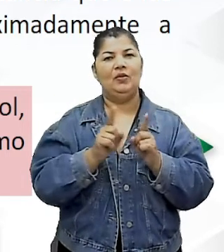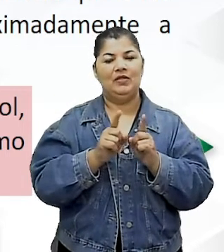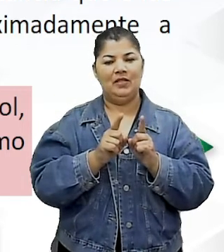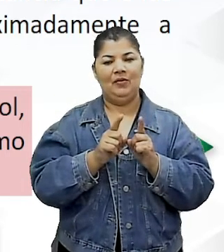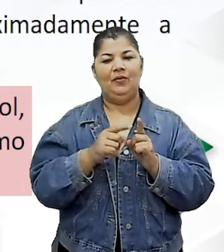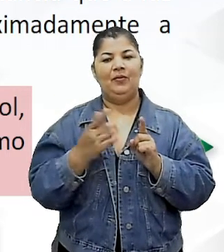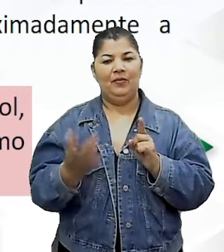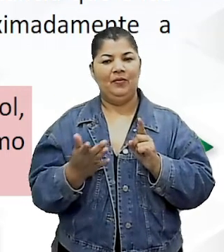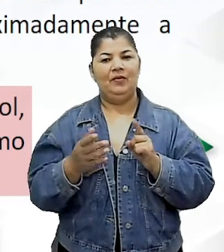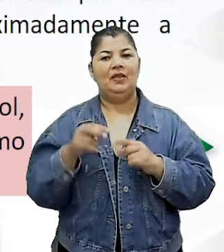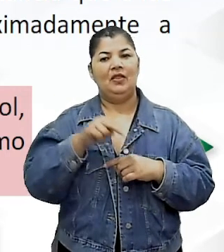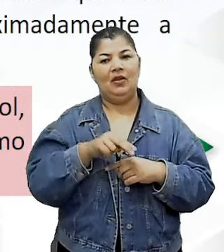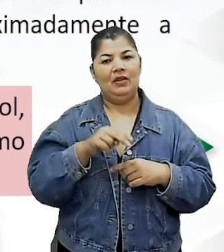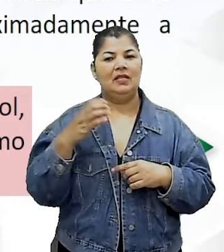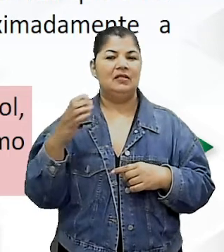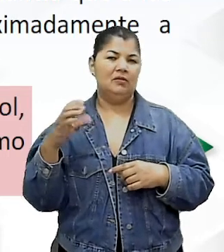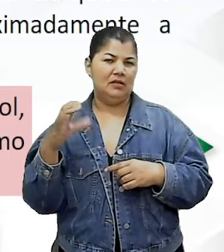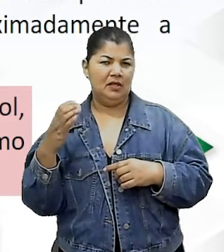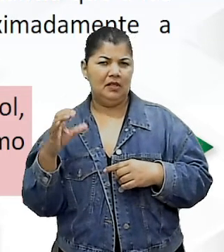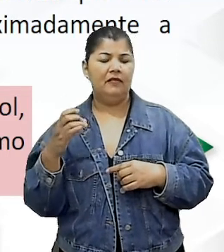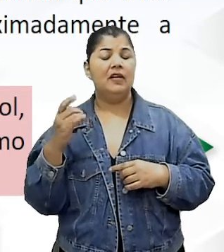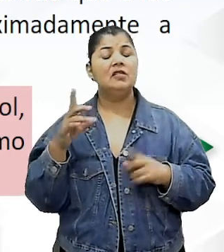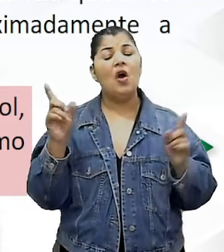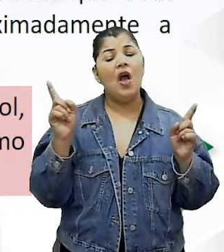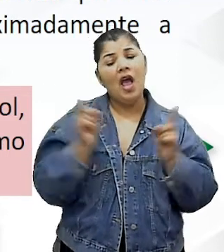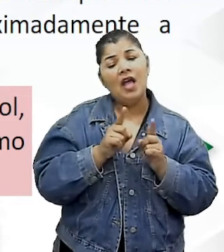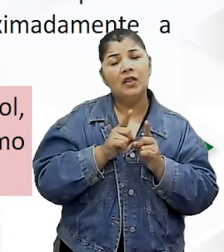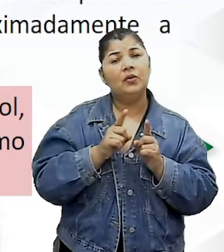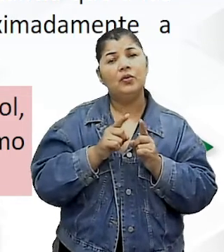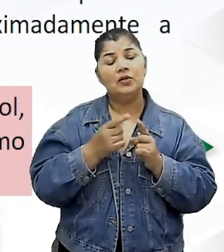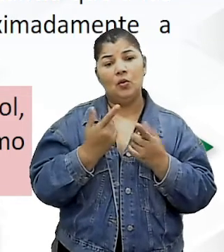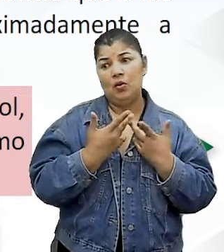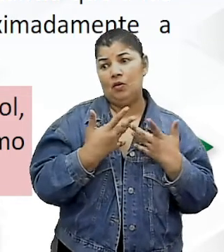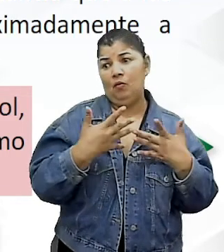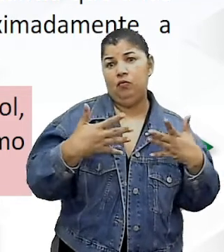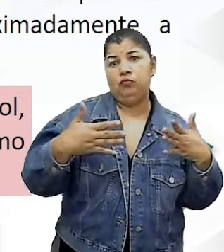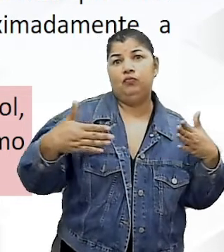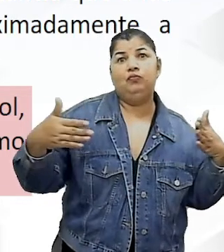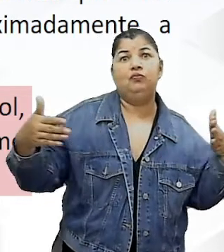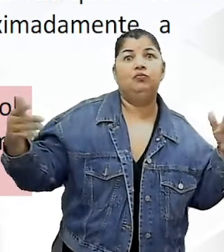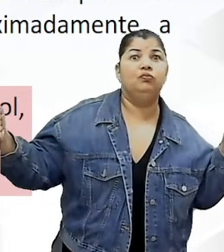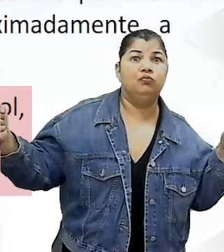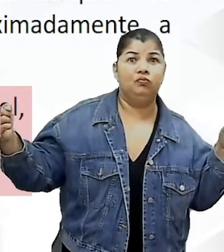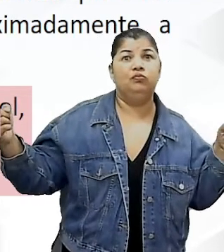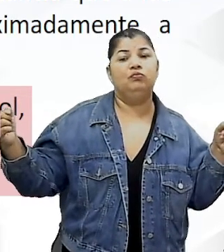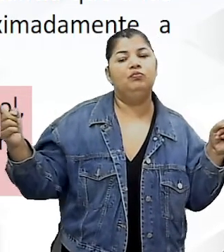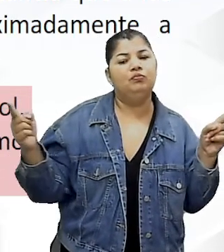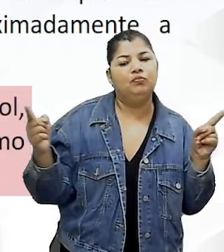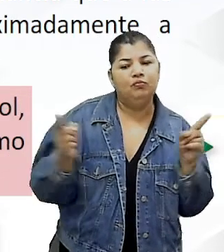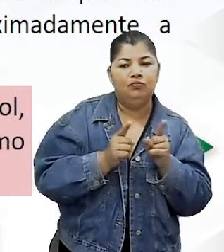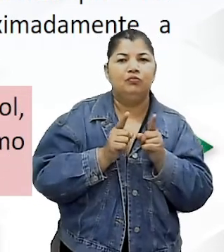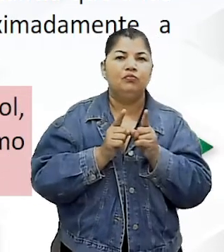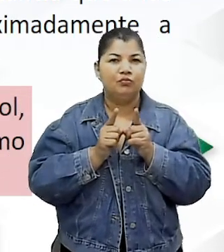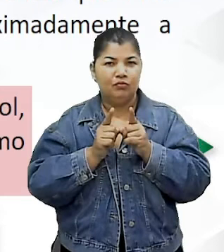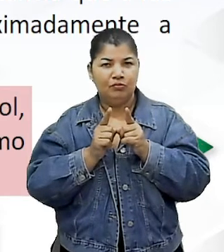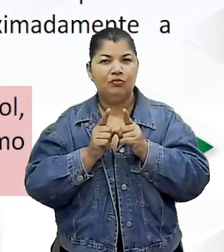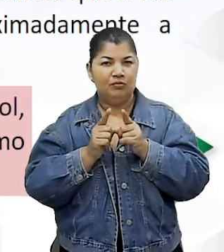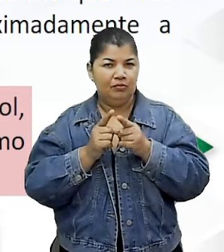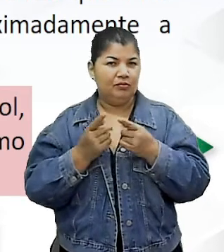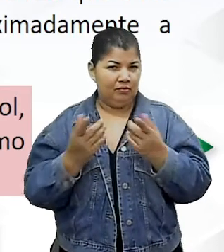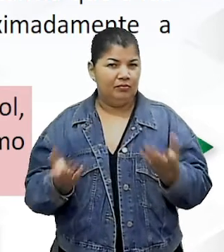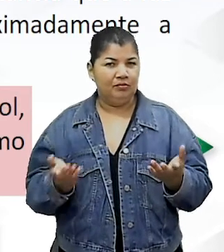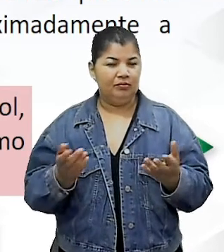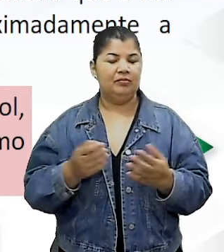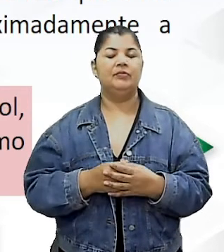notação científica apenas reduz aquilo que seria imensamente posto, seja um tamanho para maior